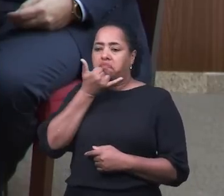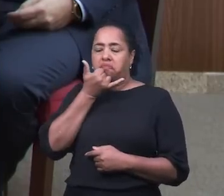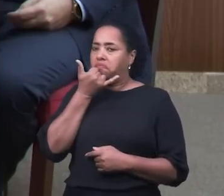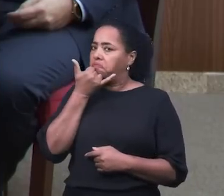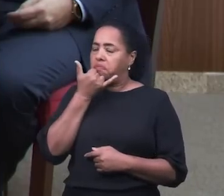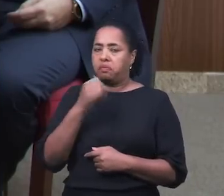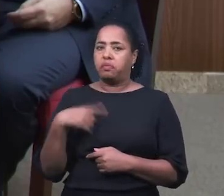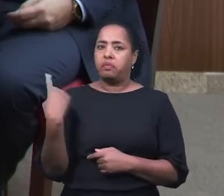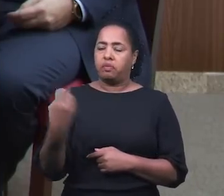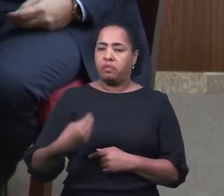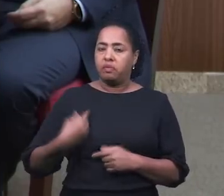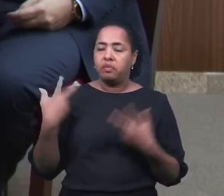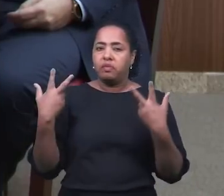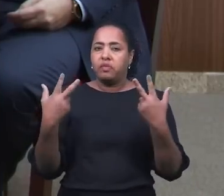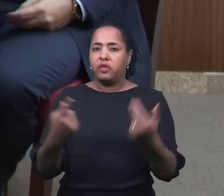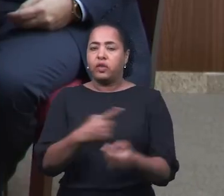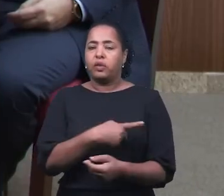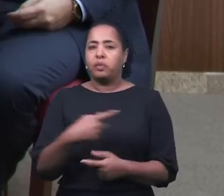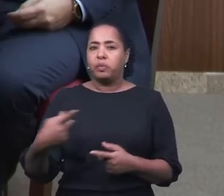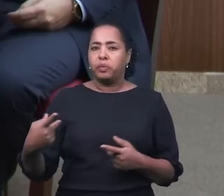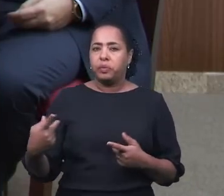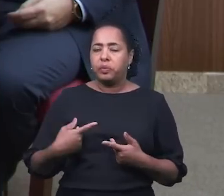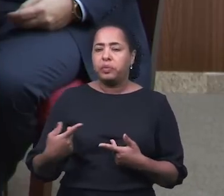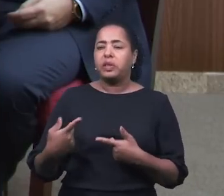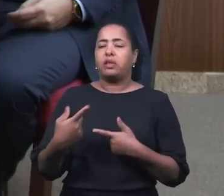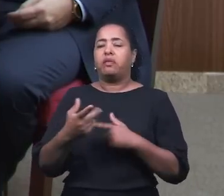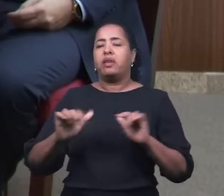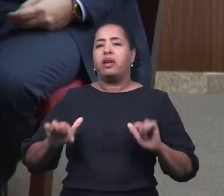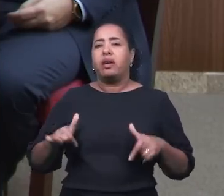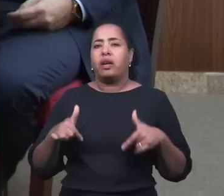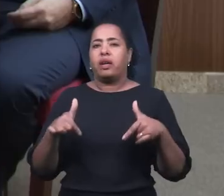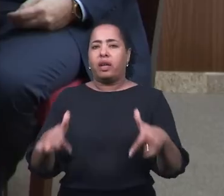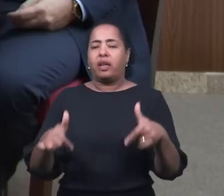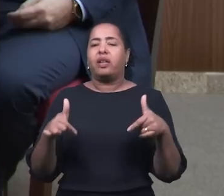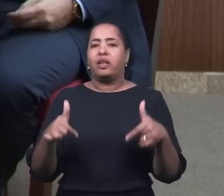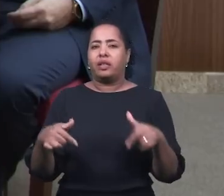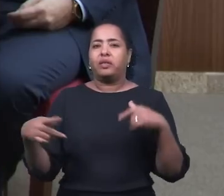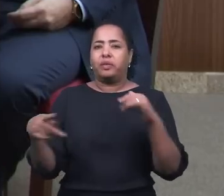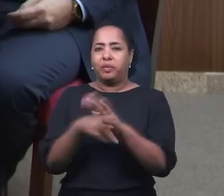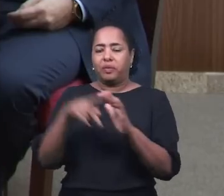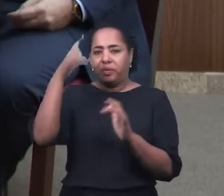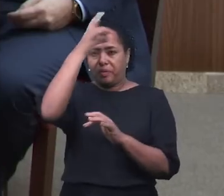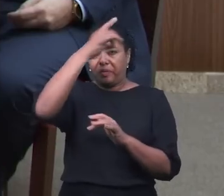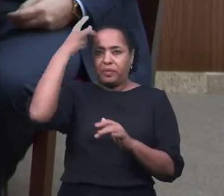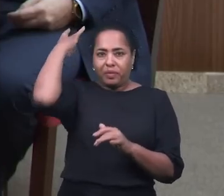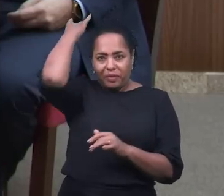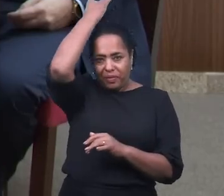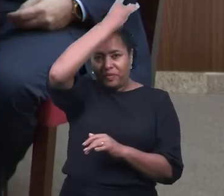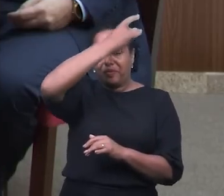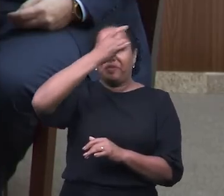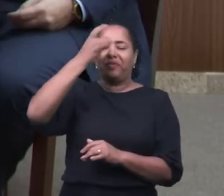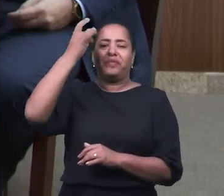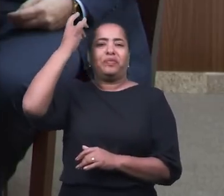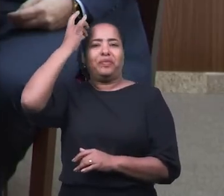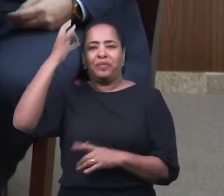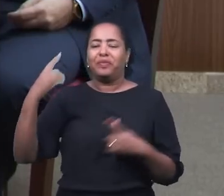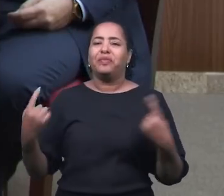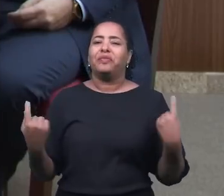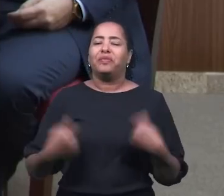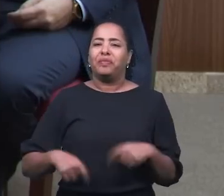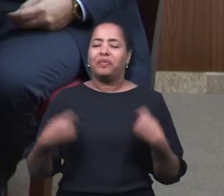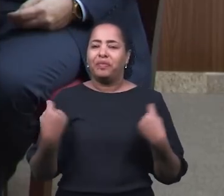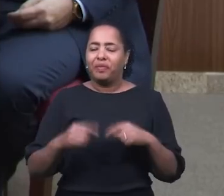estamos vivendo, conforme o pastor Edson disse, a plenitude da ação do Espírito Santo. Por isso, precisamos estar